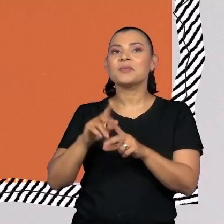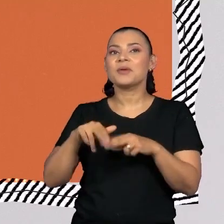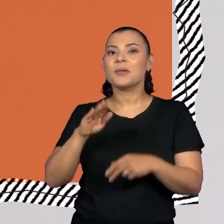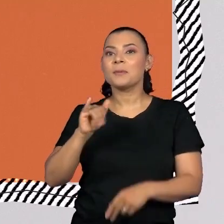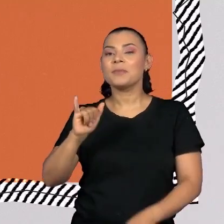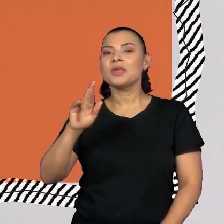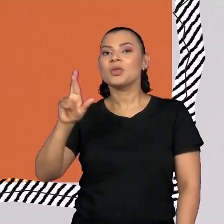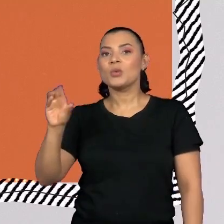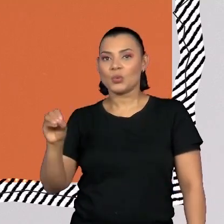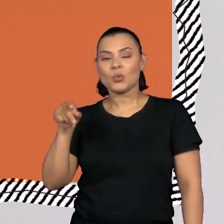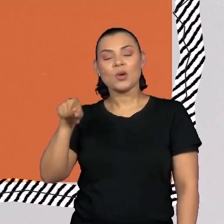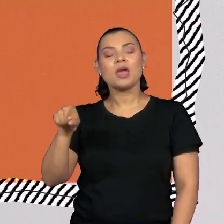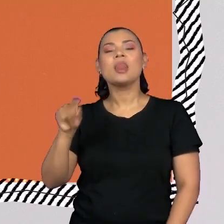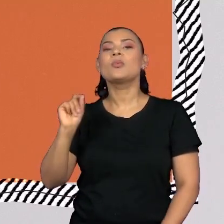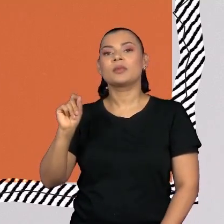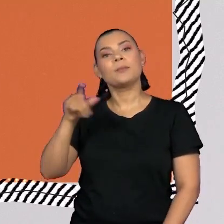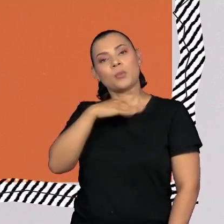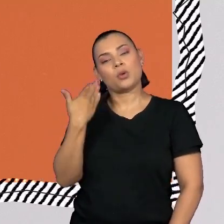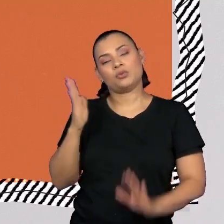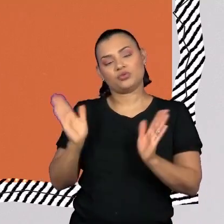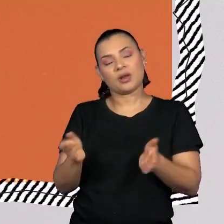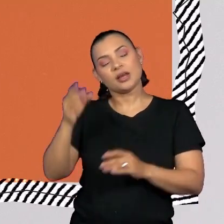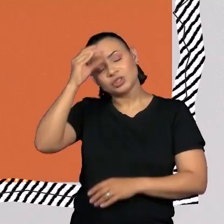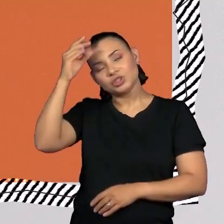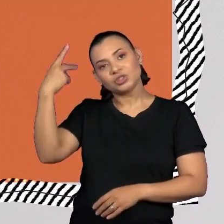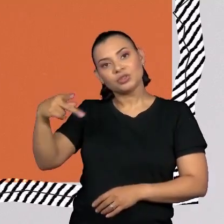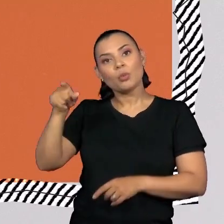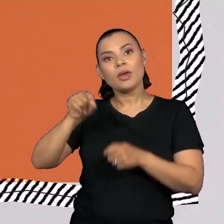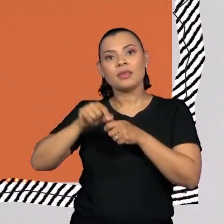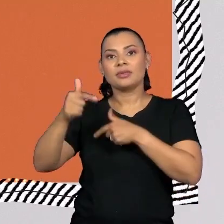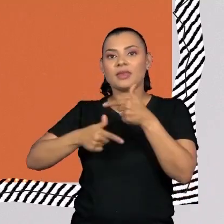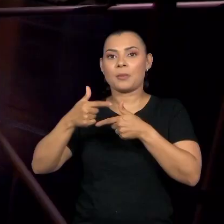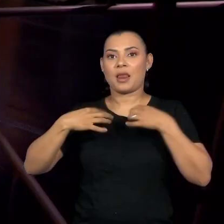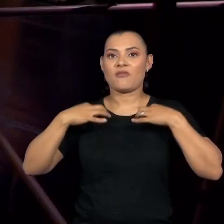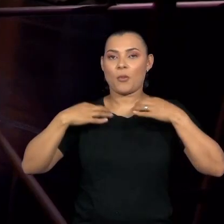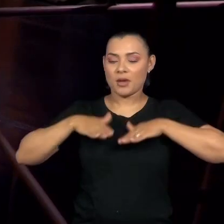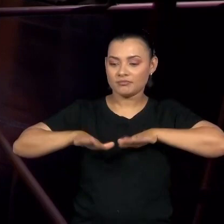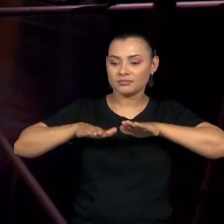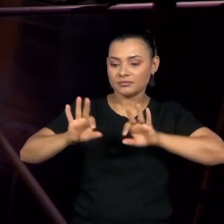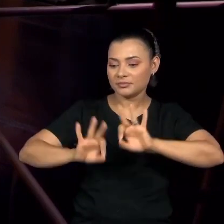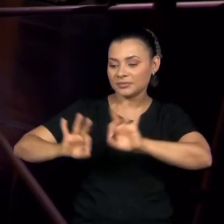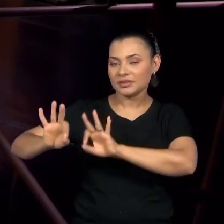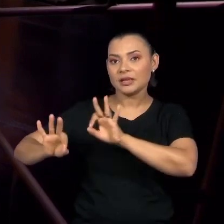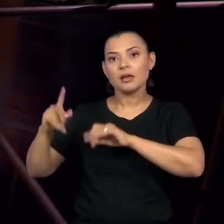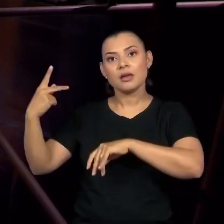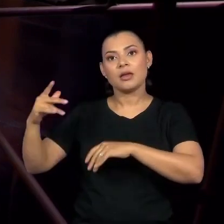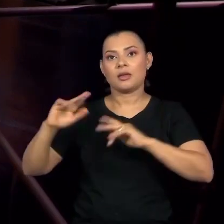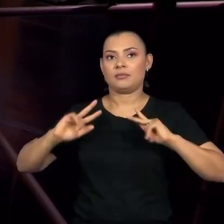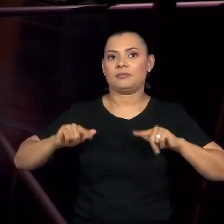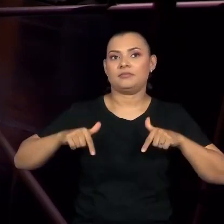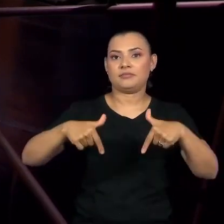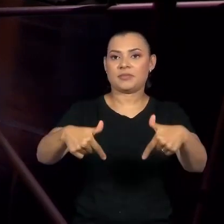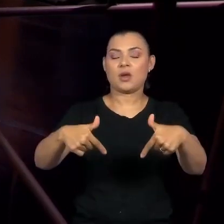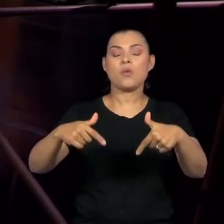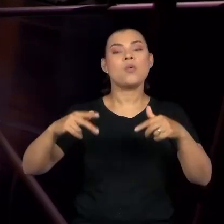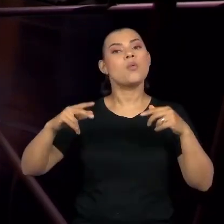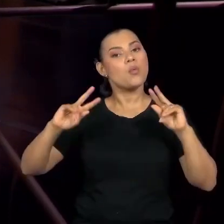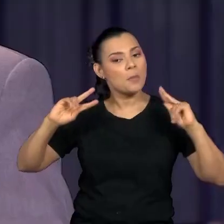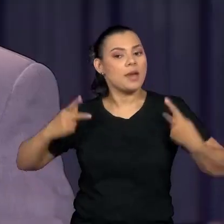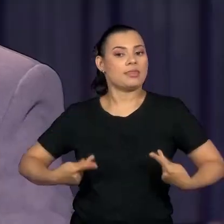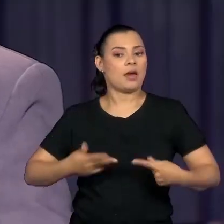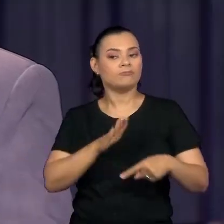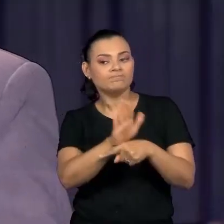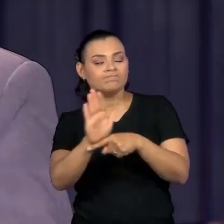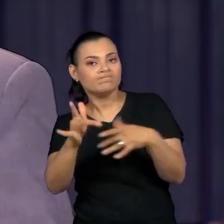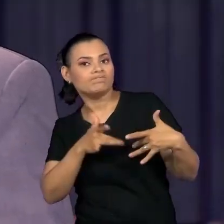incrível também. Quem era ele? É um cara, um tio meu que era alfaiate. Ele sempre foi um cara pelas causas humanitárias, era um cara bem sisudo assim.